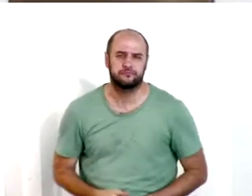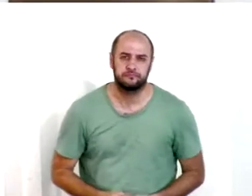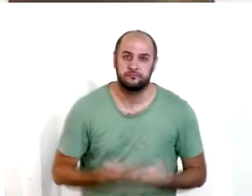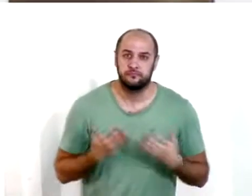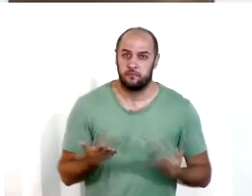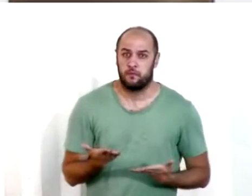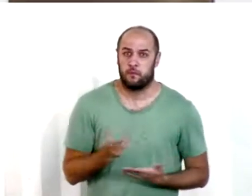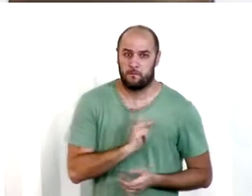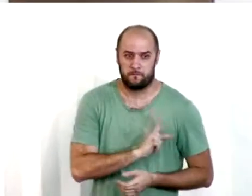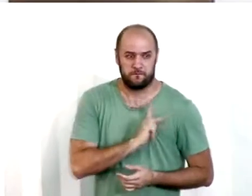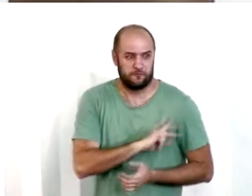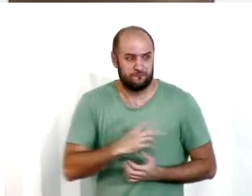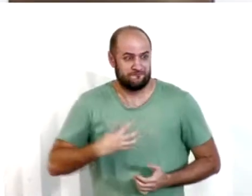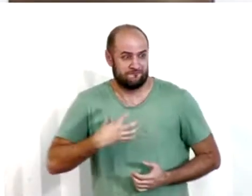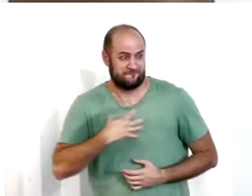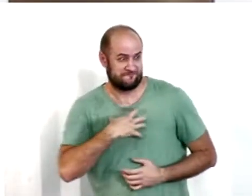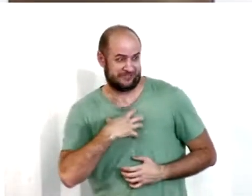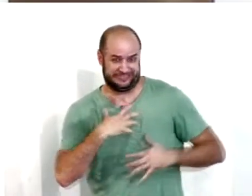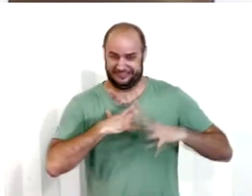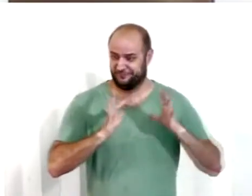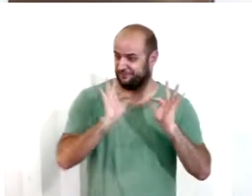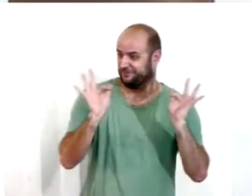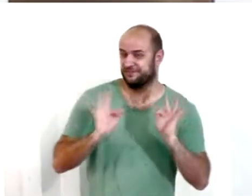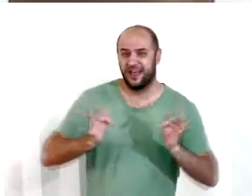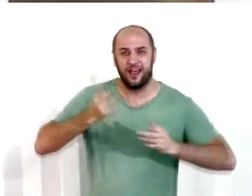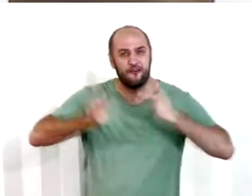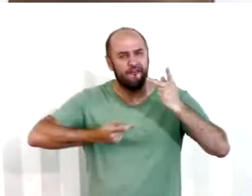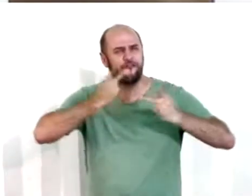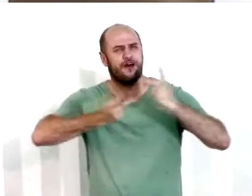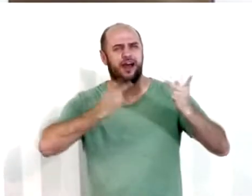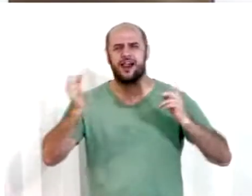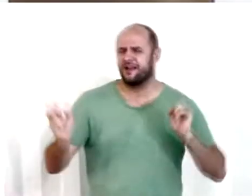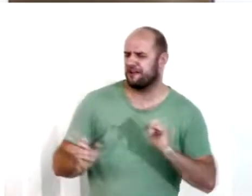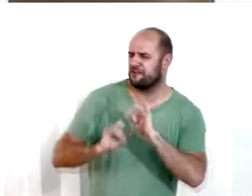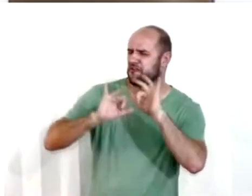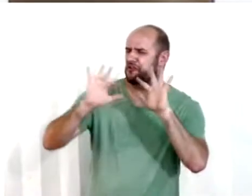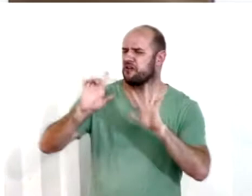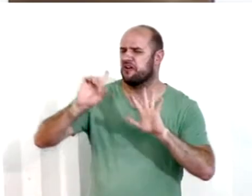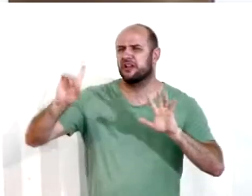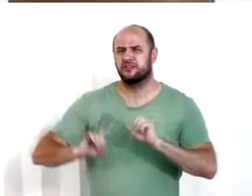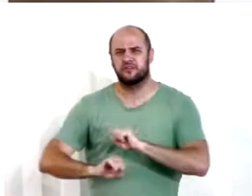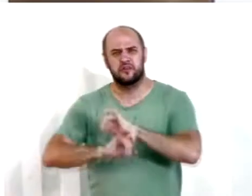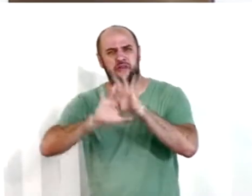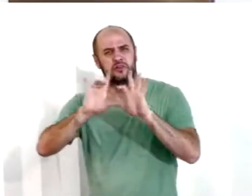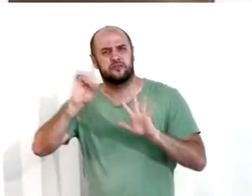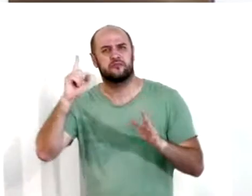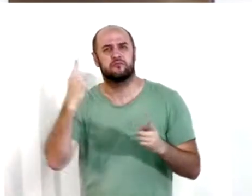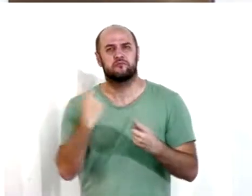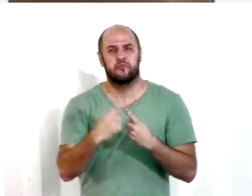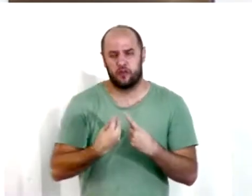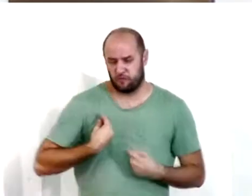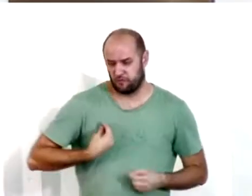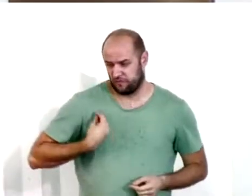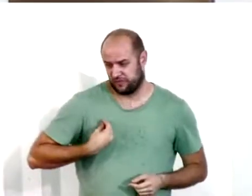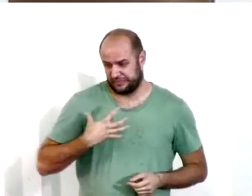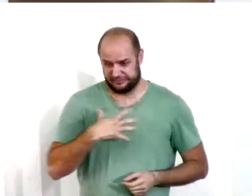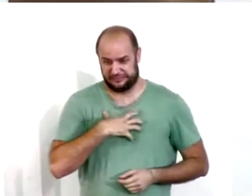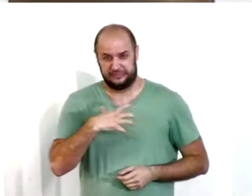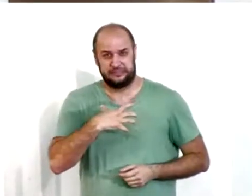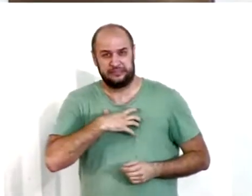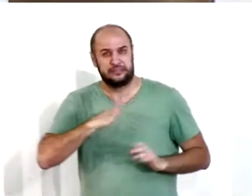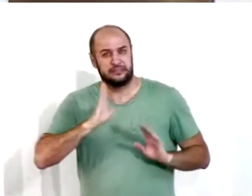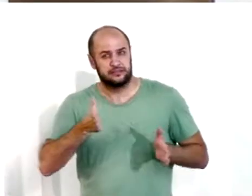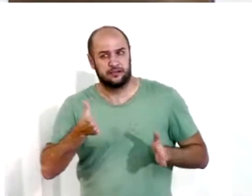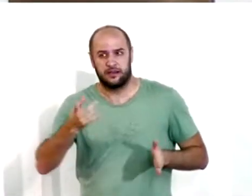está entusiasmado, falando e glorificando a Deus por uma realidade que Ele possui e que